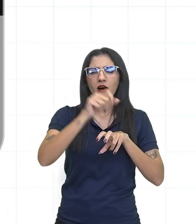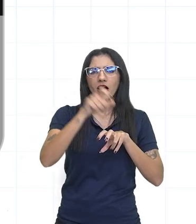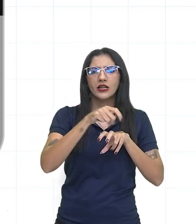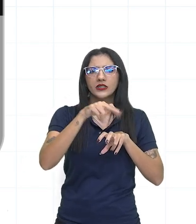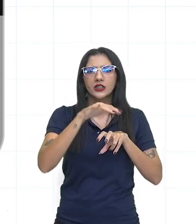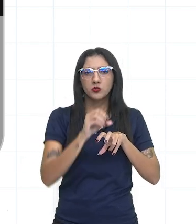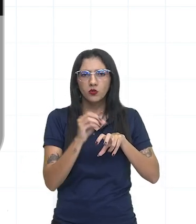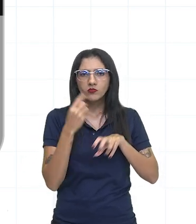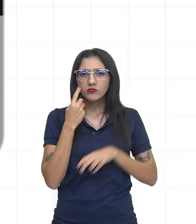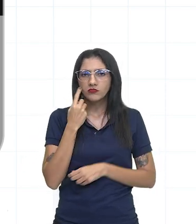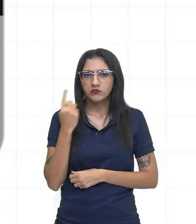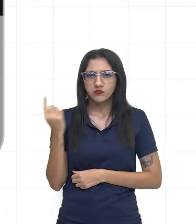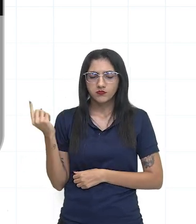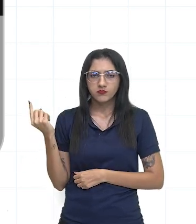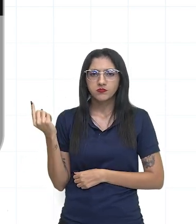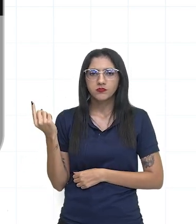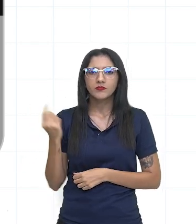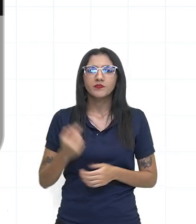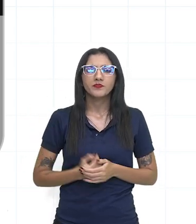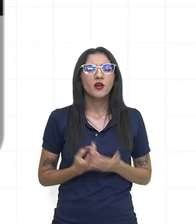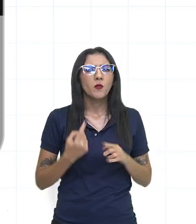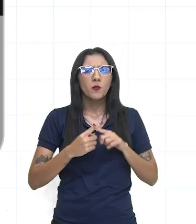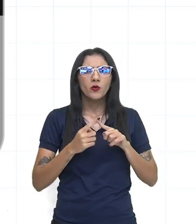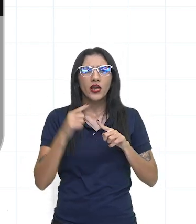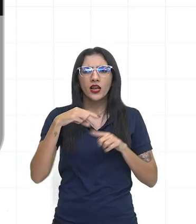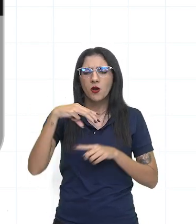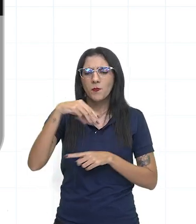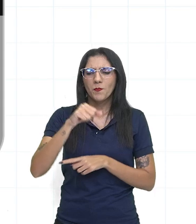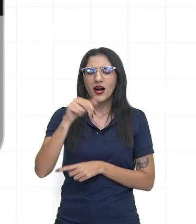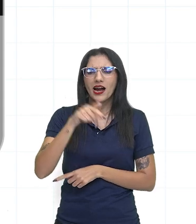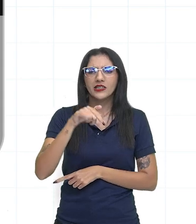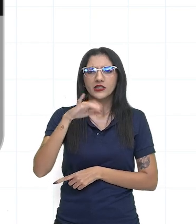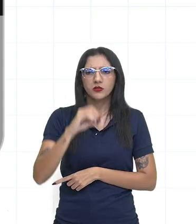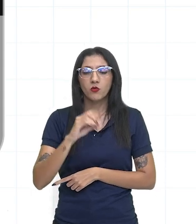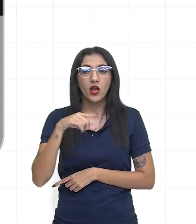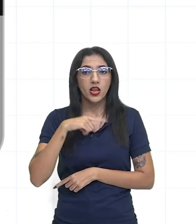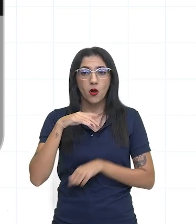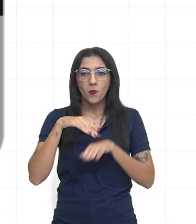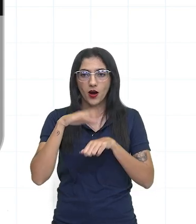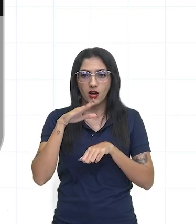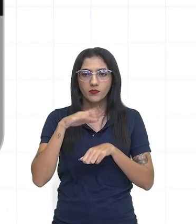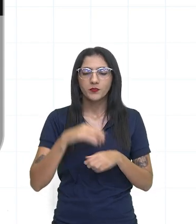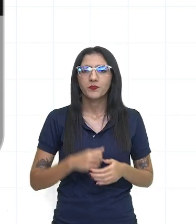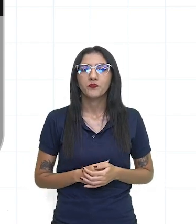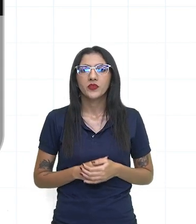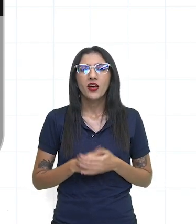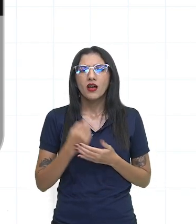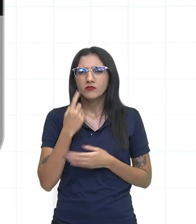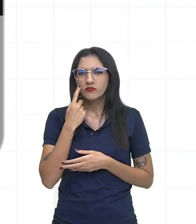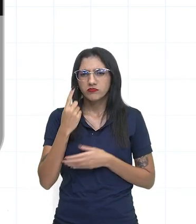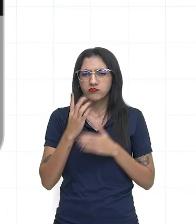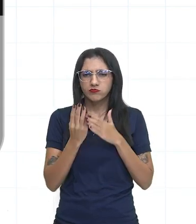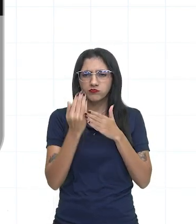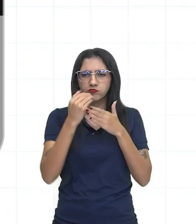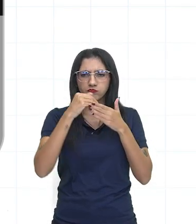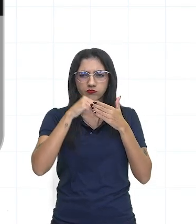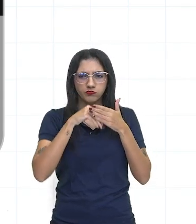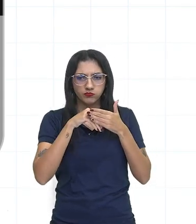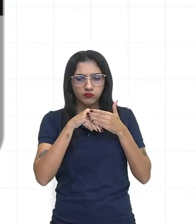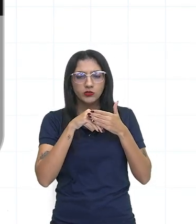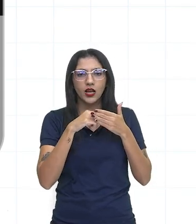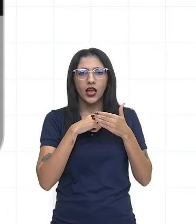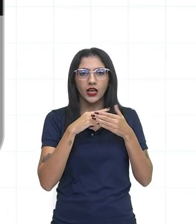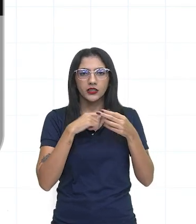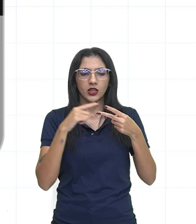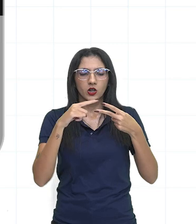Tá? Então o glúteo máximo ele tem esse nome porque ele é o maior de todos. E ali escondidinho, olha só, nós vamos ter as